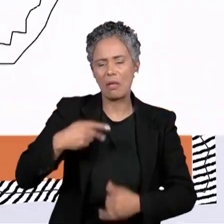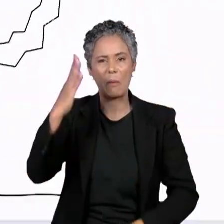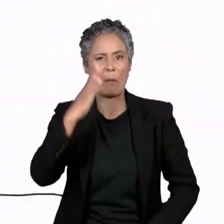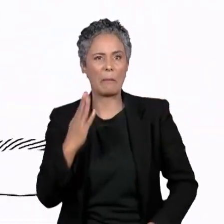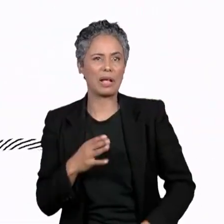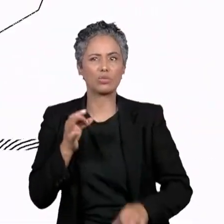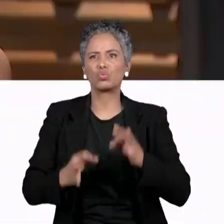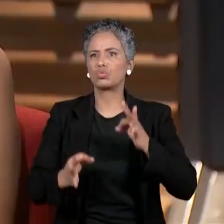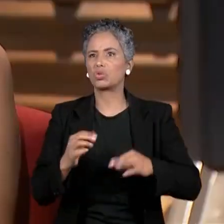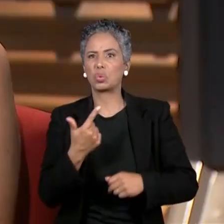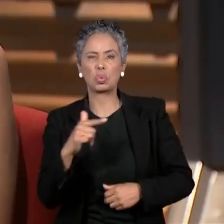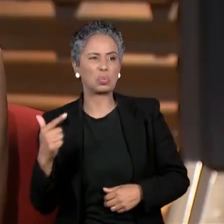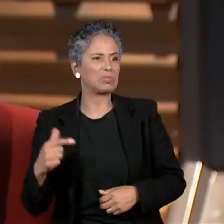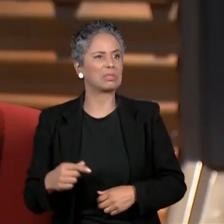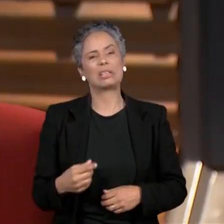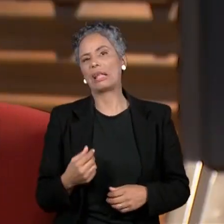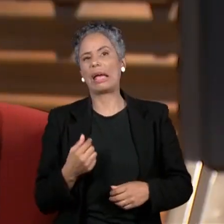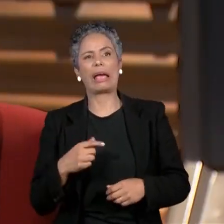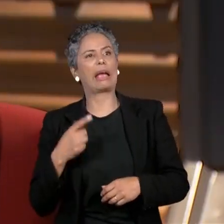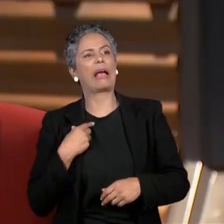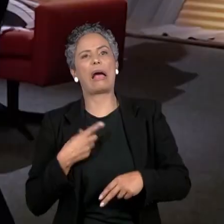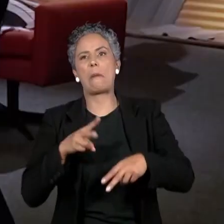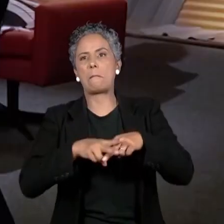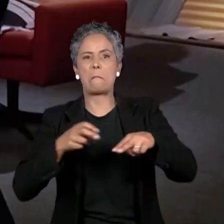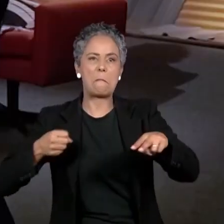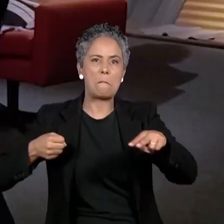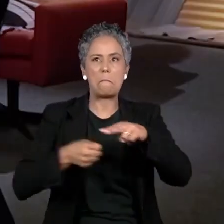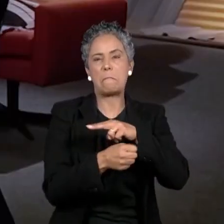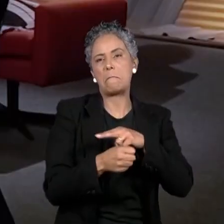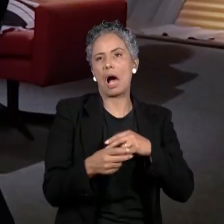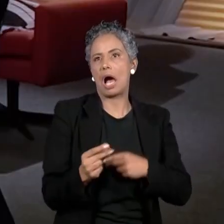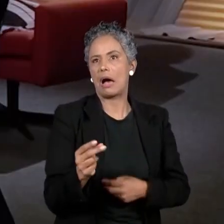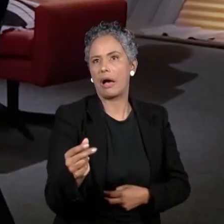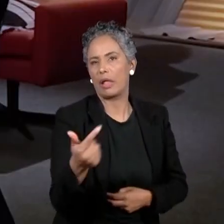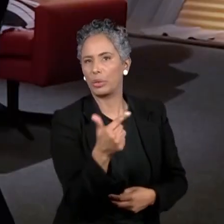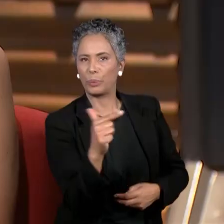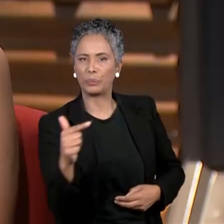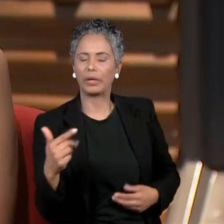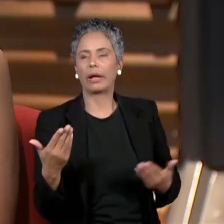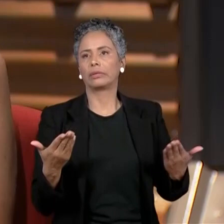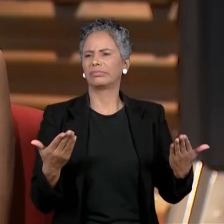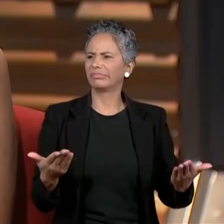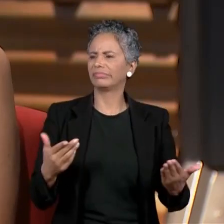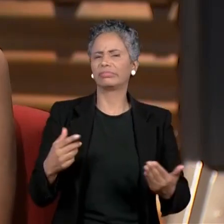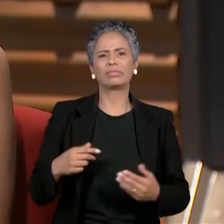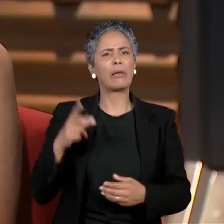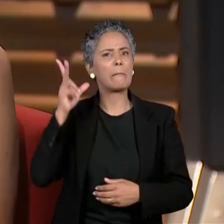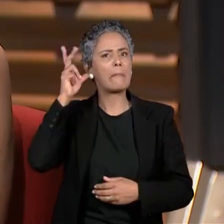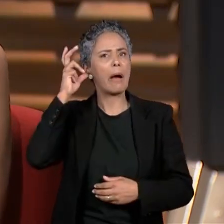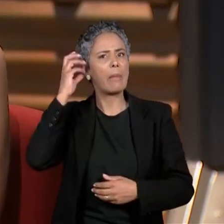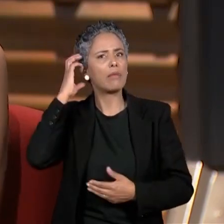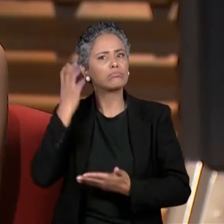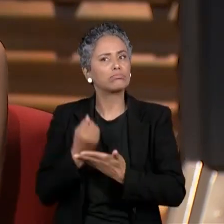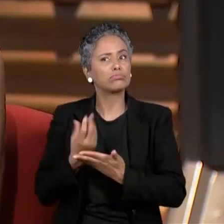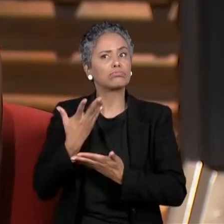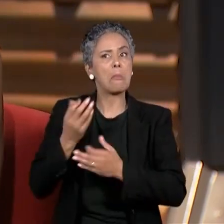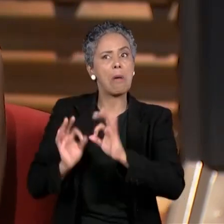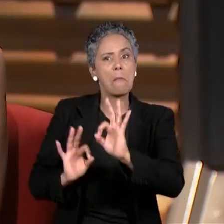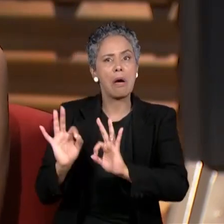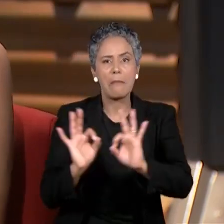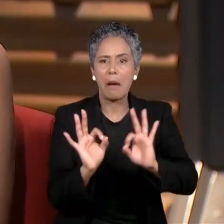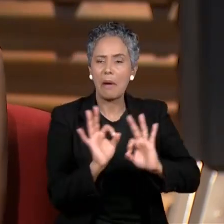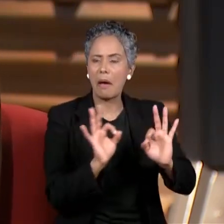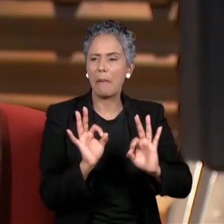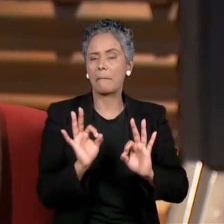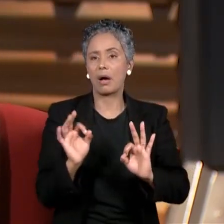que aqui não tem pena de morte por quem não tem prisão perpétua então foi um foi um podcast feito para que a gente tentasse para que a gente